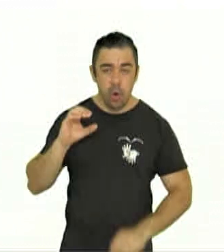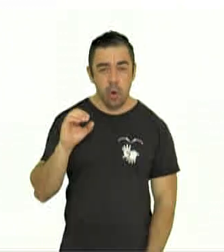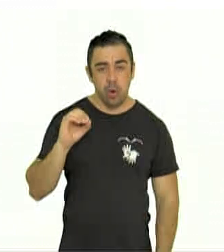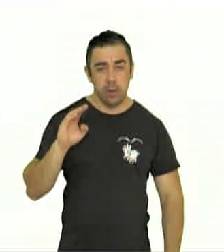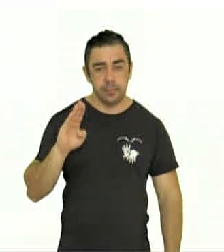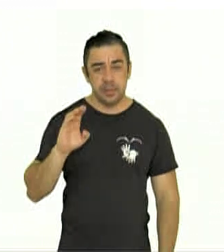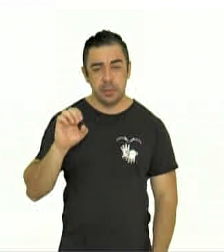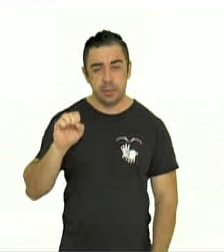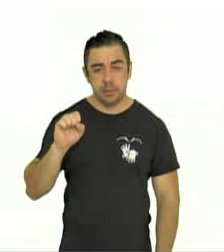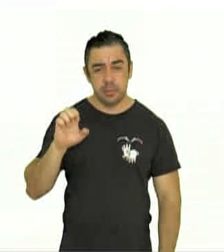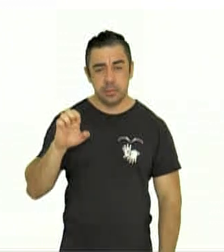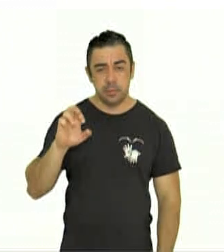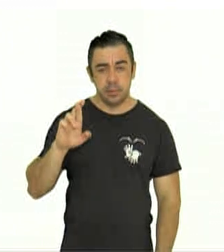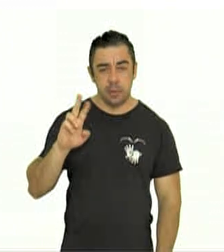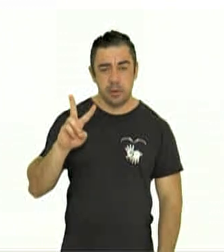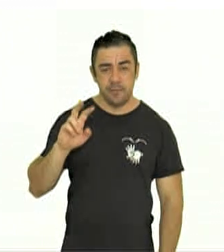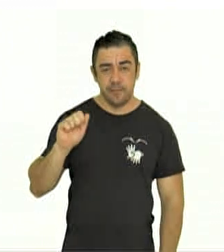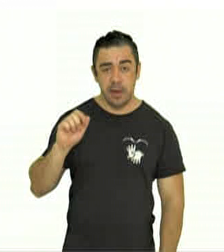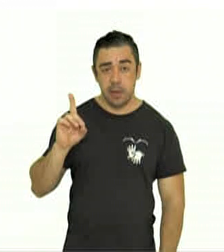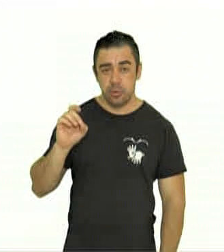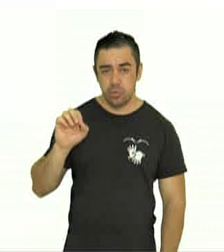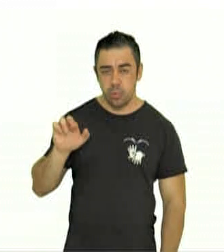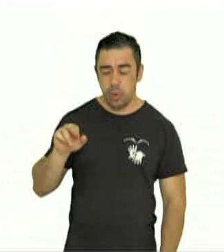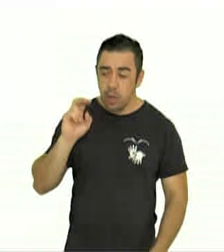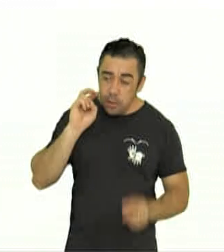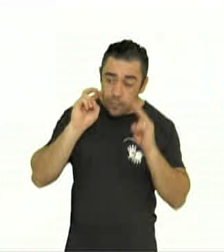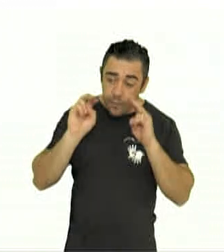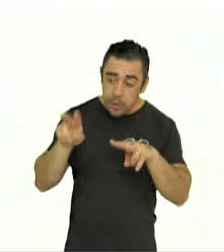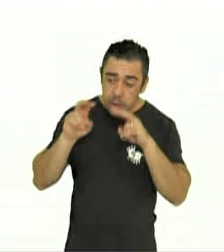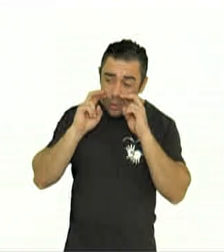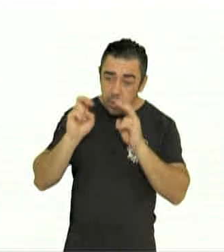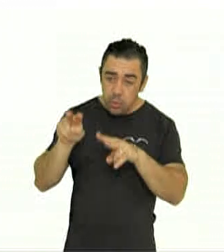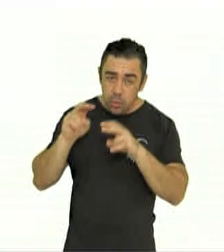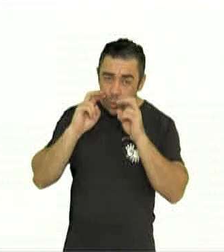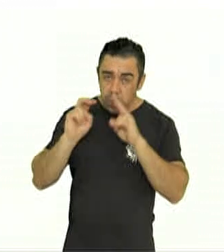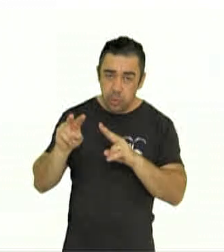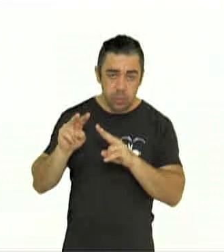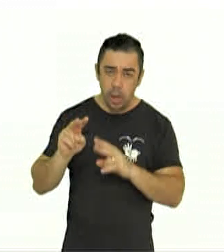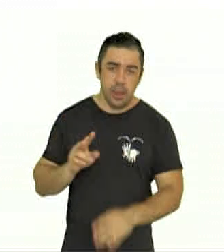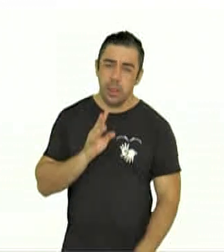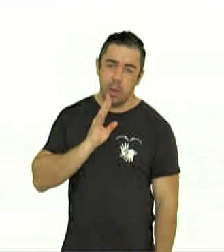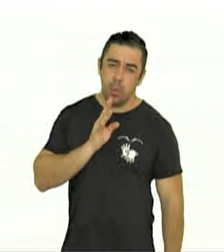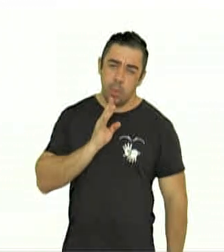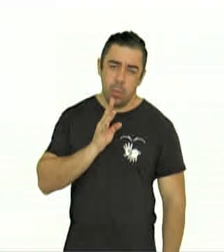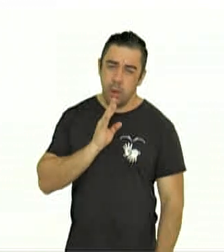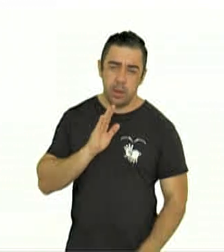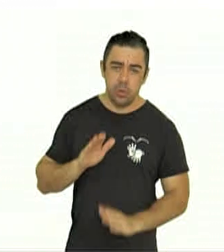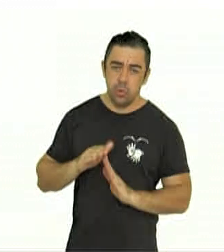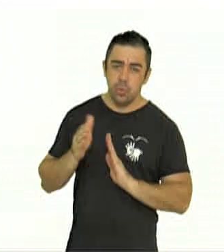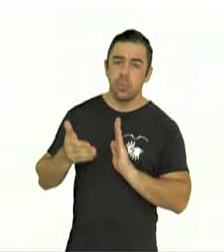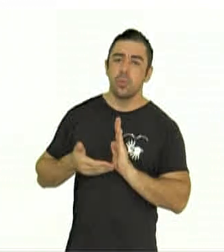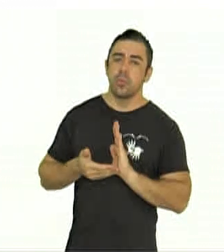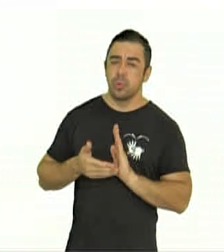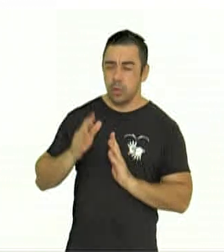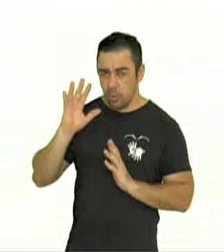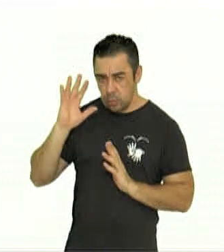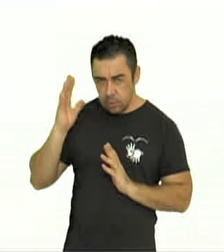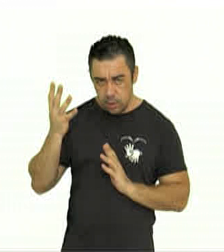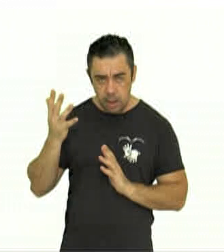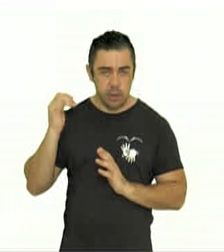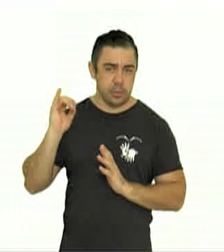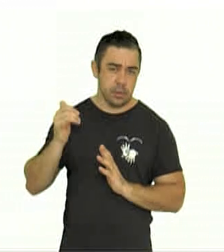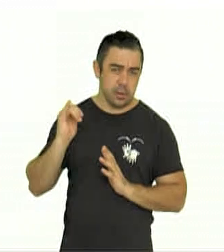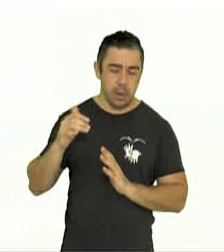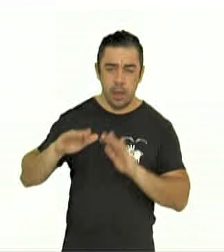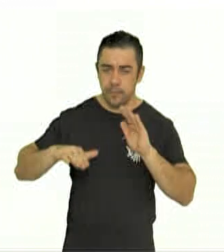partir daquilo que ele viu, o ponto de vista dele, que sem necessariamente conhecer tudo o que vai ocorrer na narrativa, às vezes ele